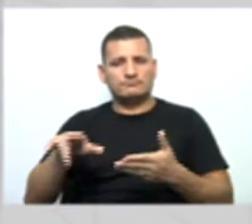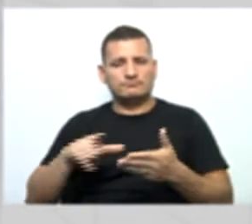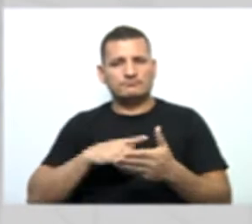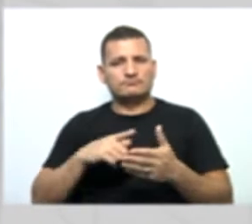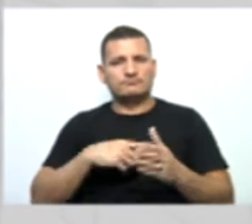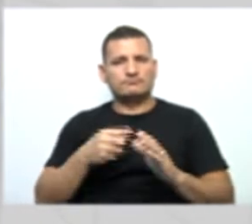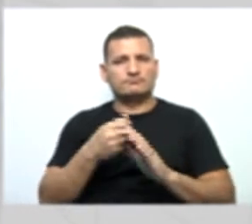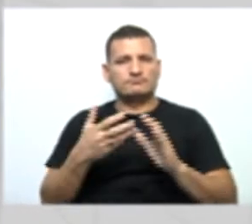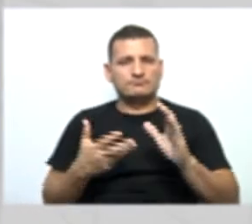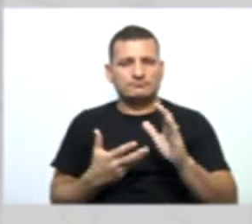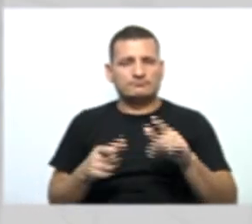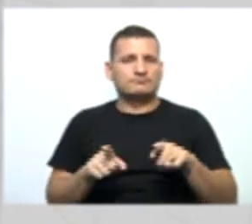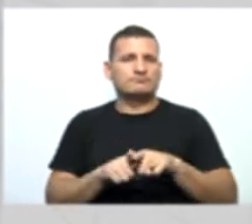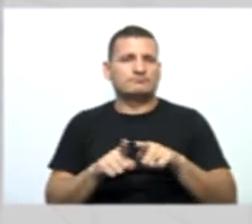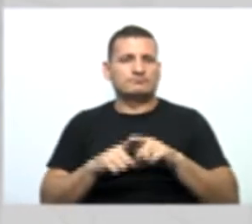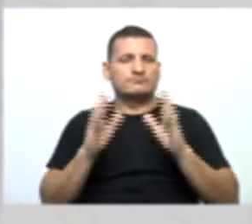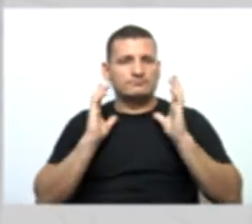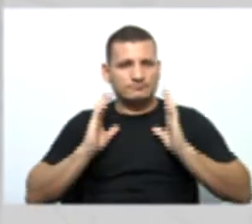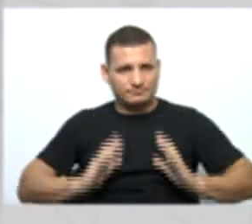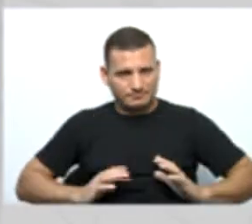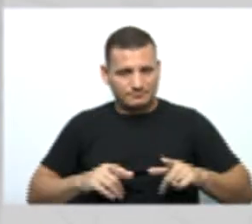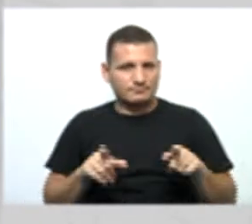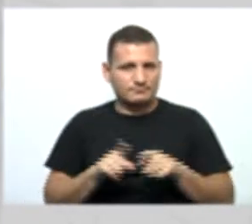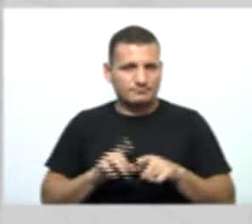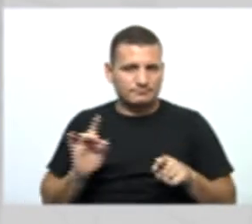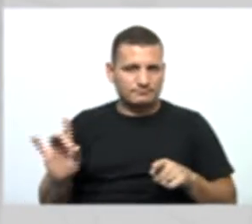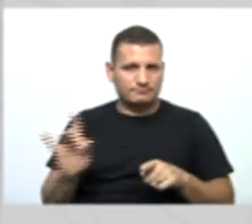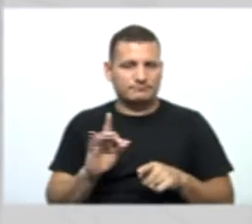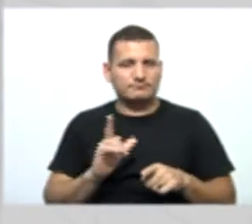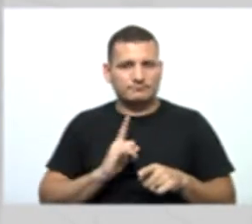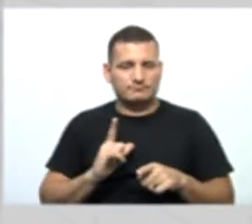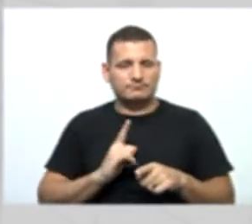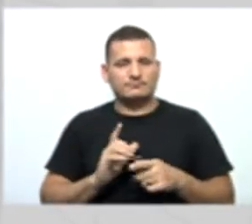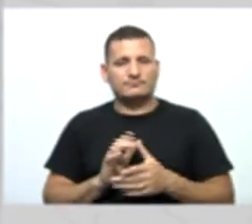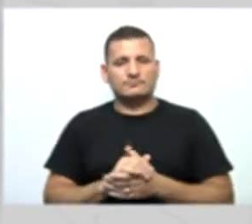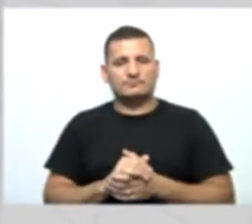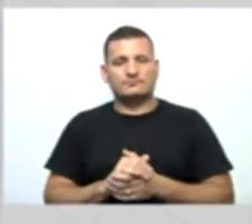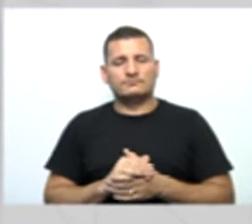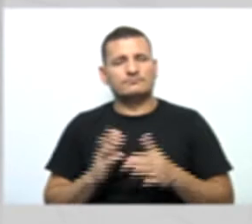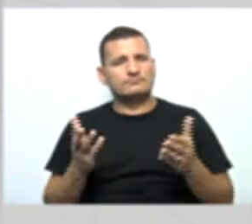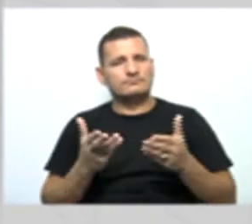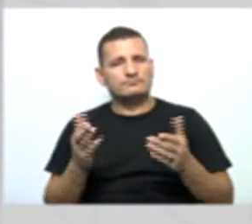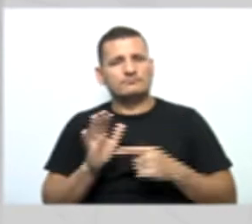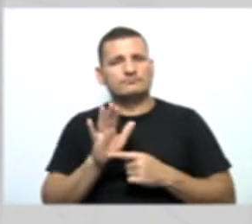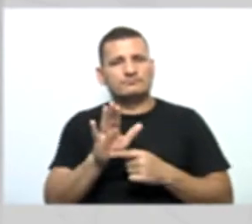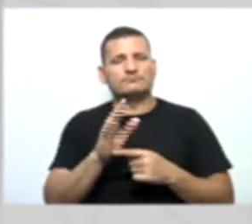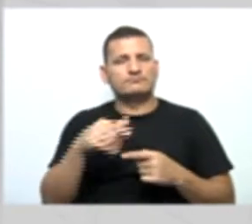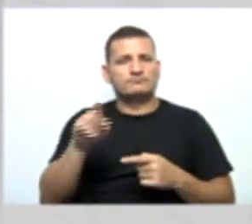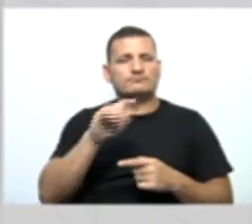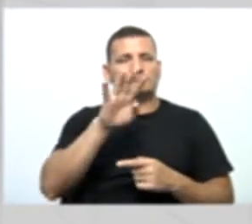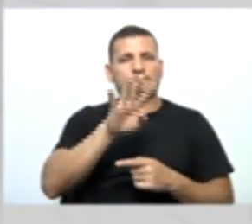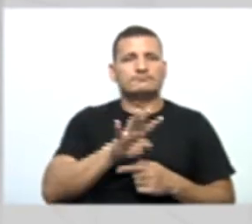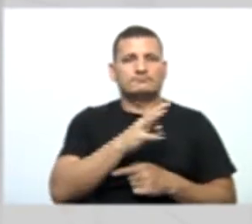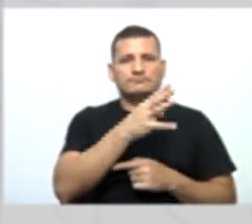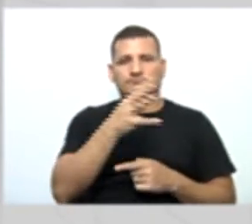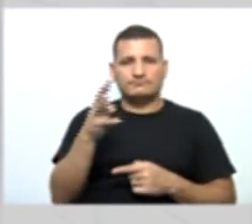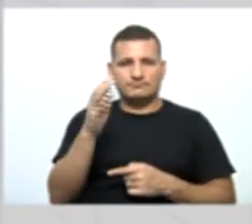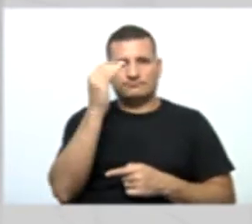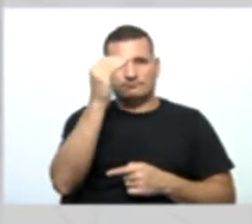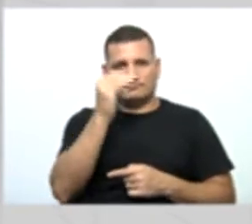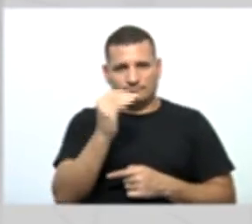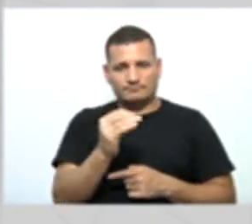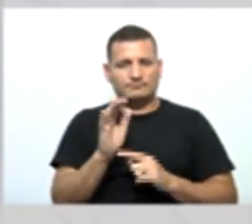e um comportamento bem definido, que foi o que nós dissemos ainda agorinha. Agora eu trouxe uma tabela para vocês para